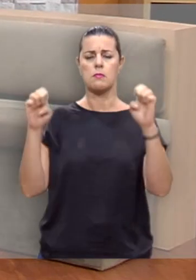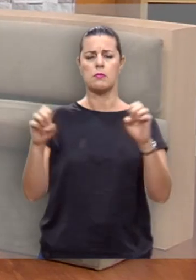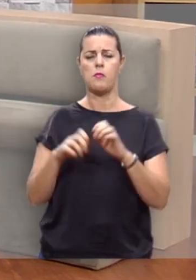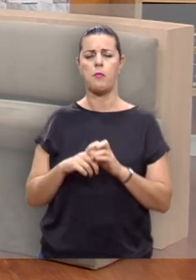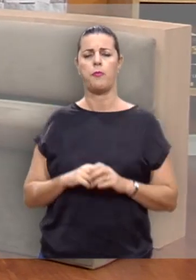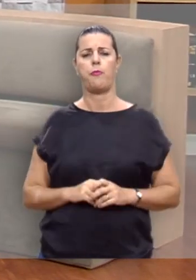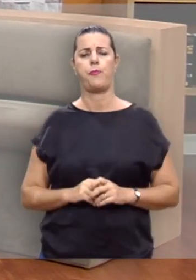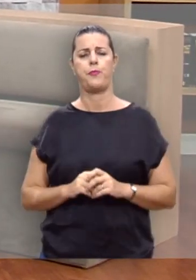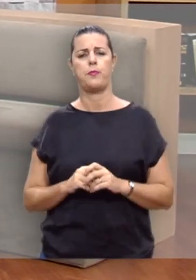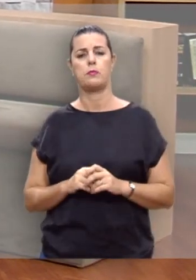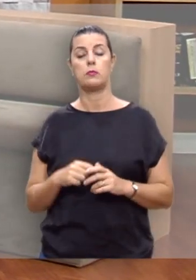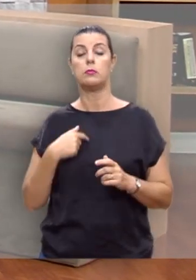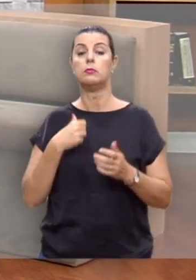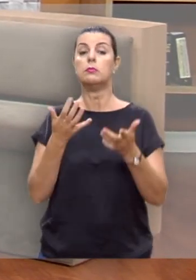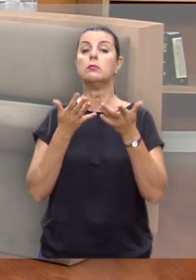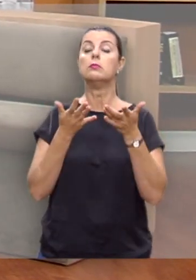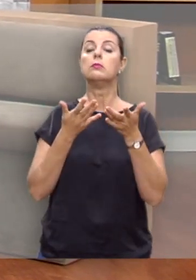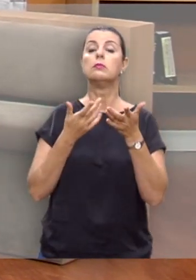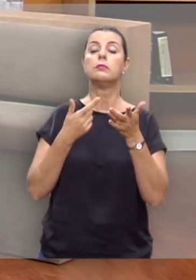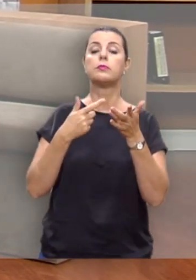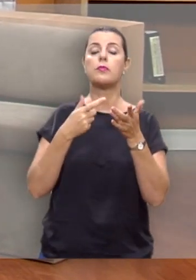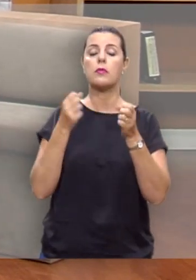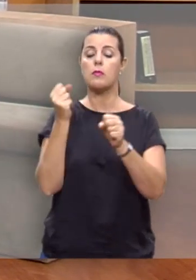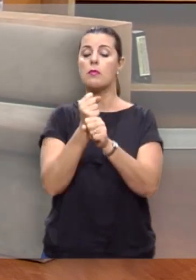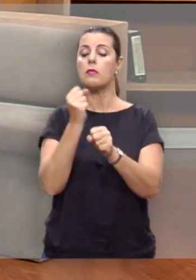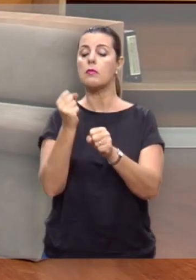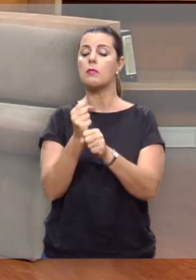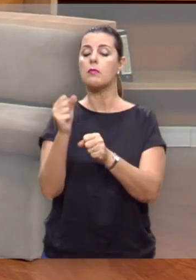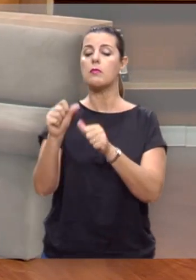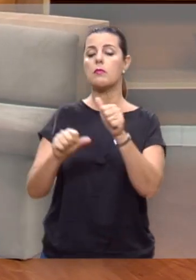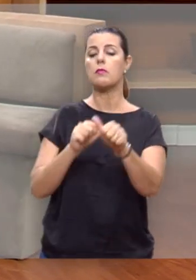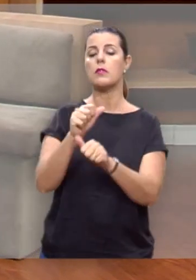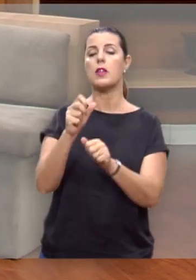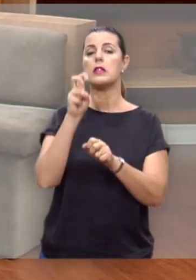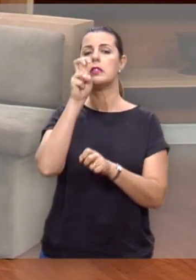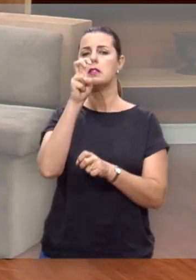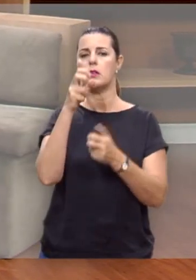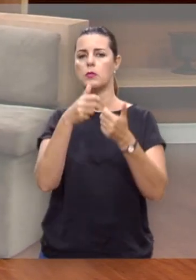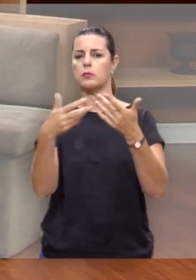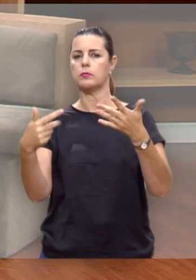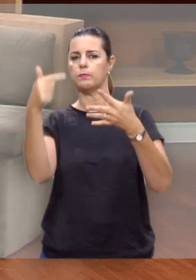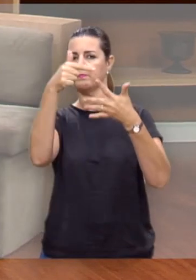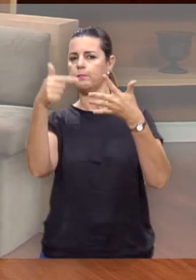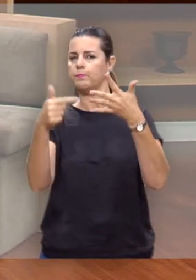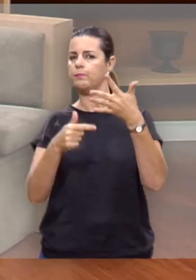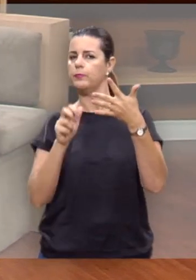Evangelho, é que a reforma se estabeleceu em cima de 5 pilares,